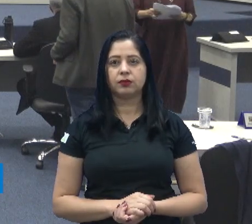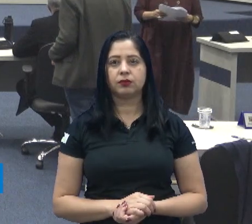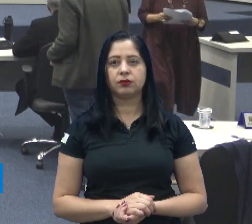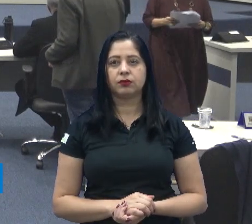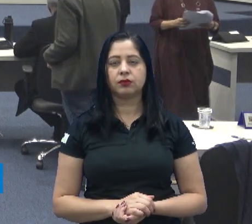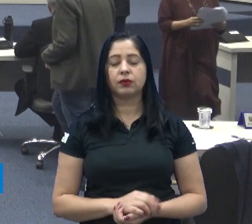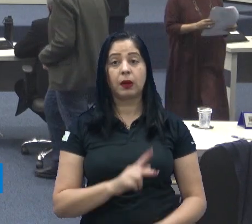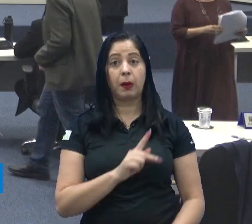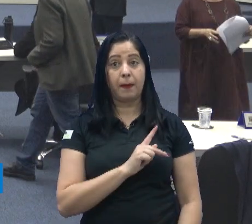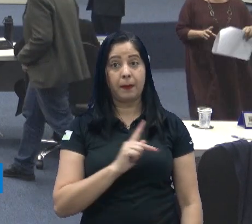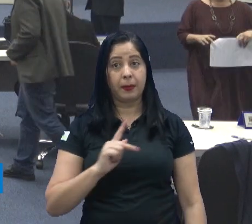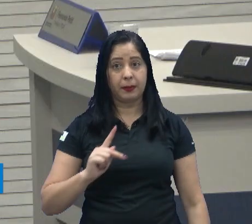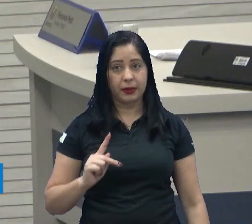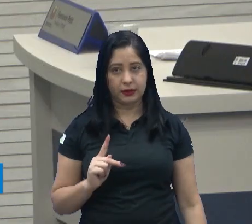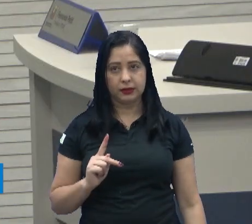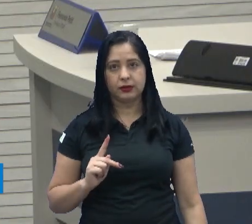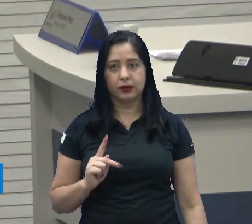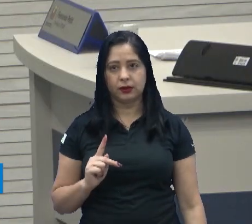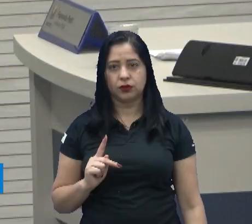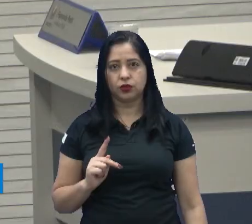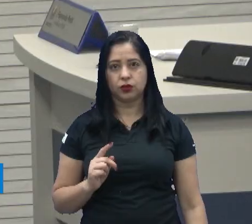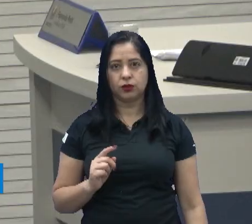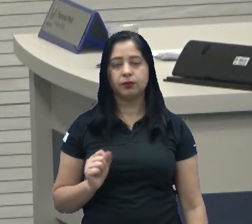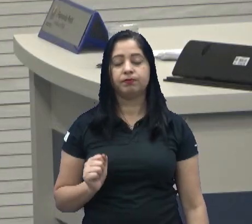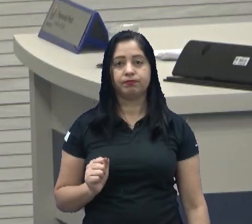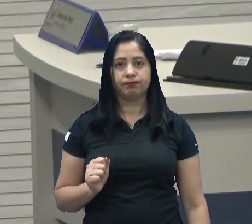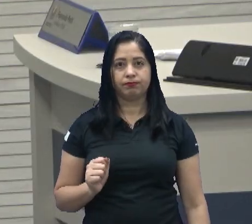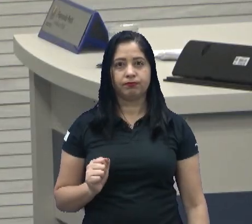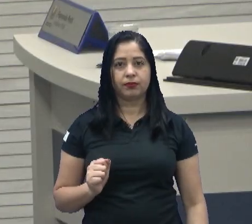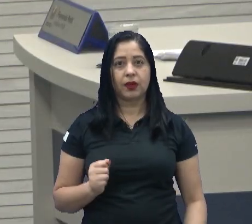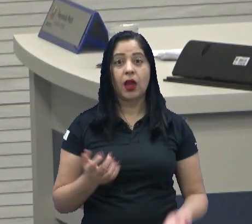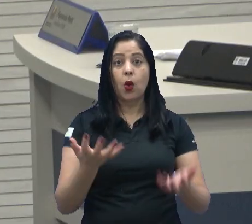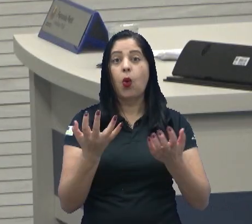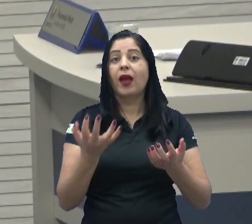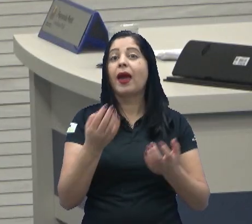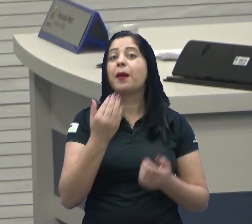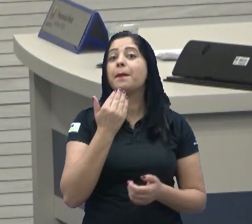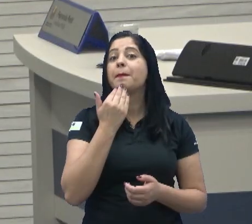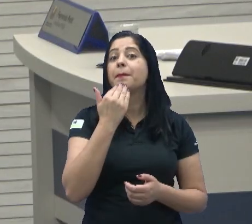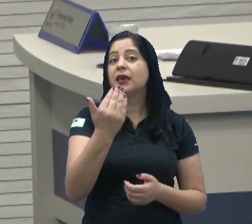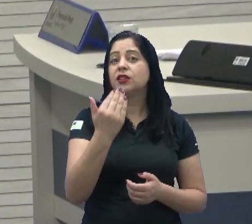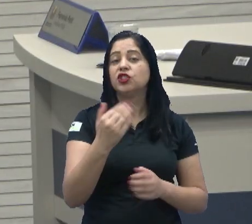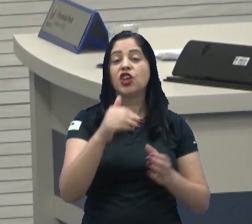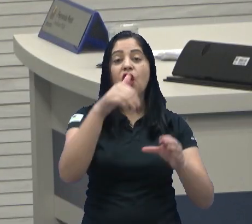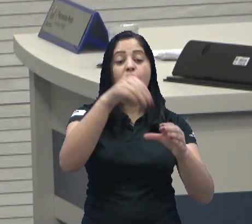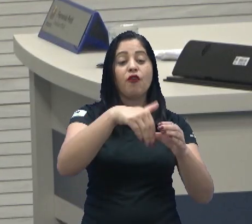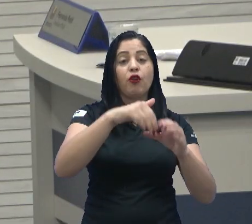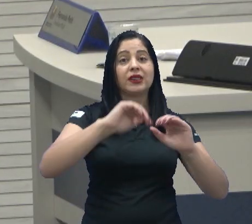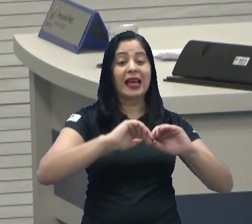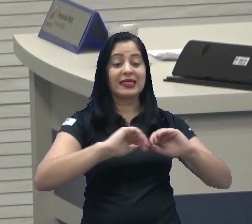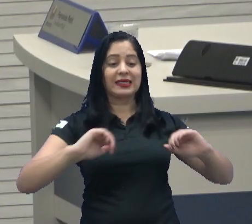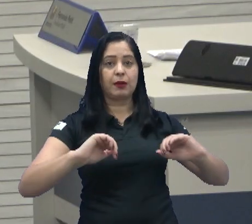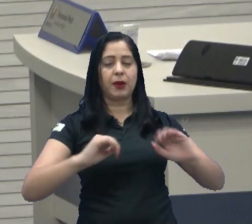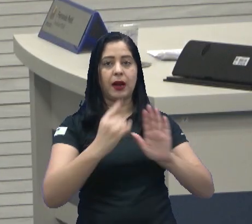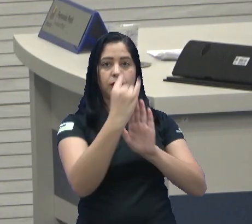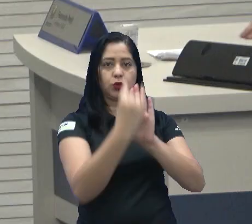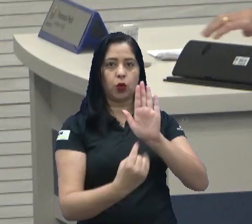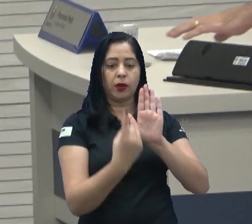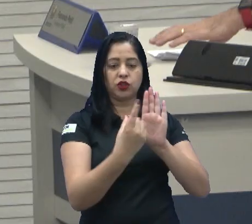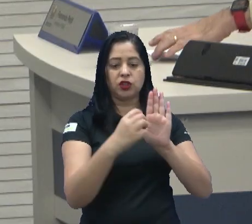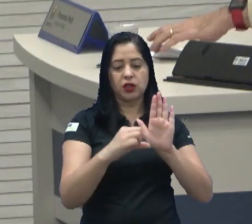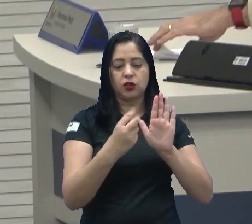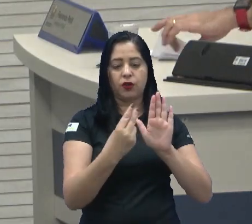Presidente, eu tenho uma fala aqui de 1 minuto. Eu queria pedir a votação em separado do requerimento 1923 e